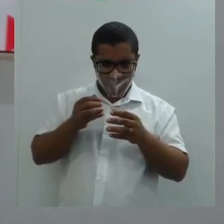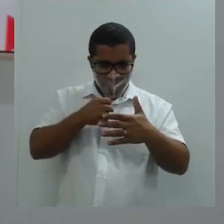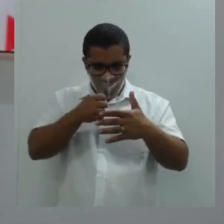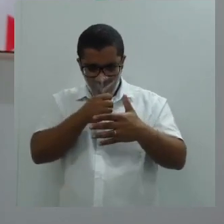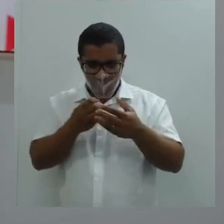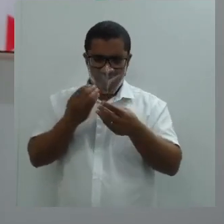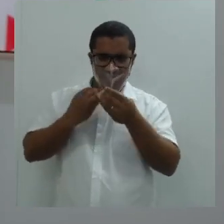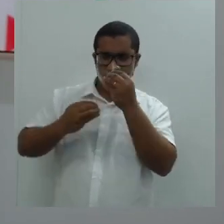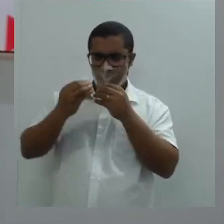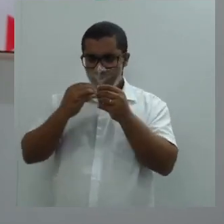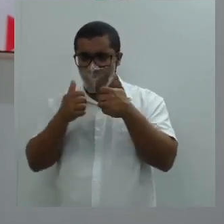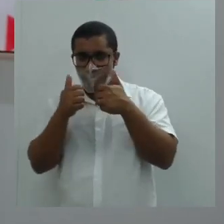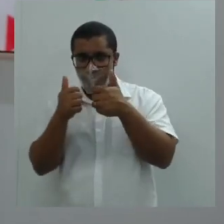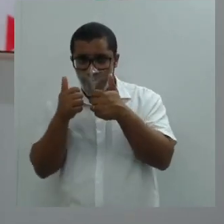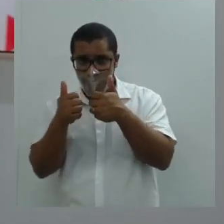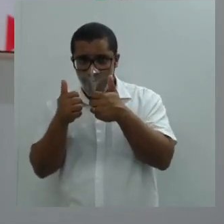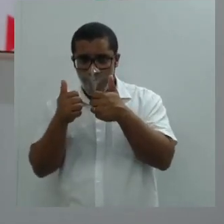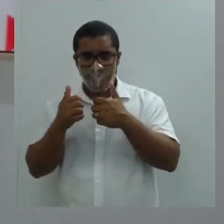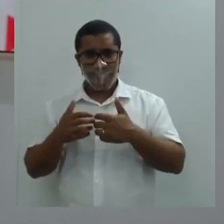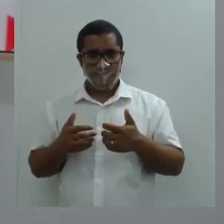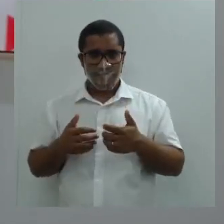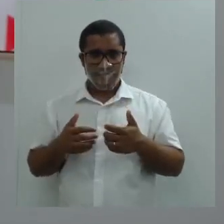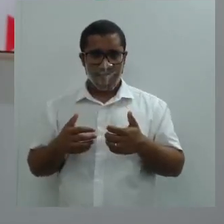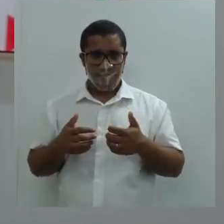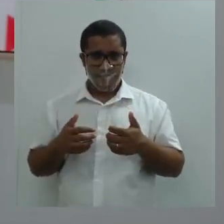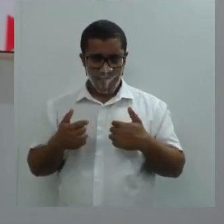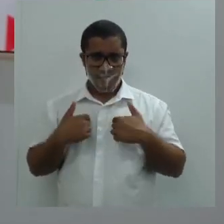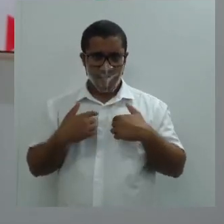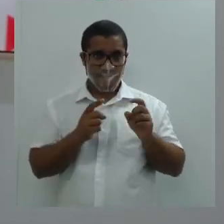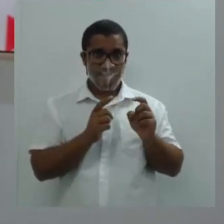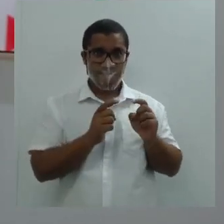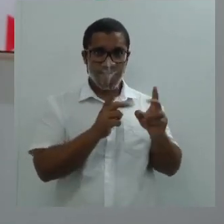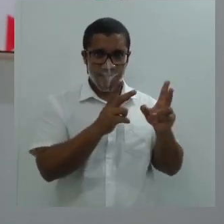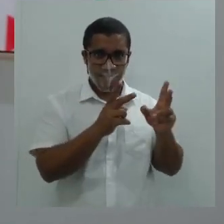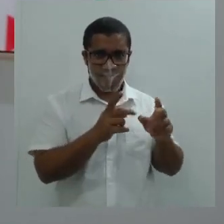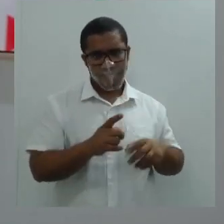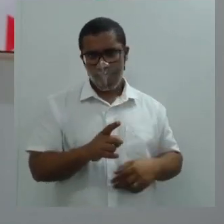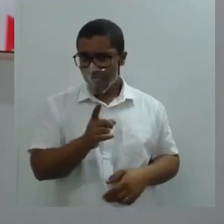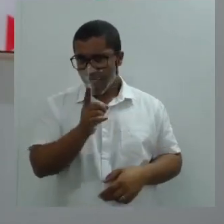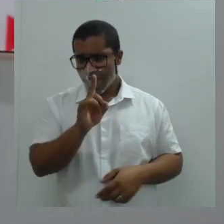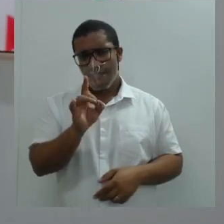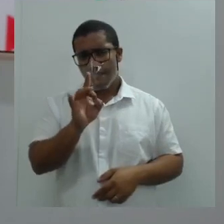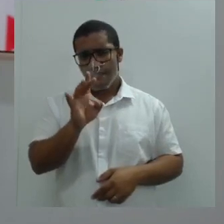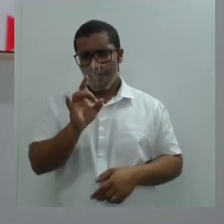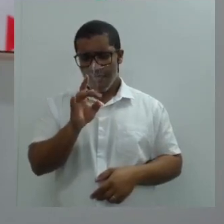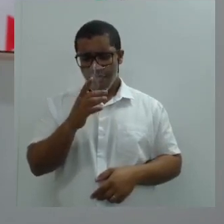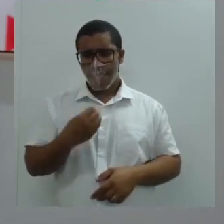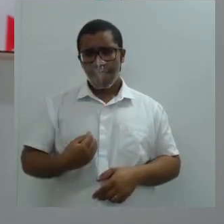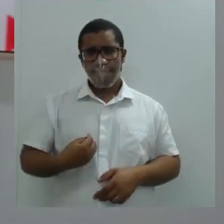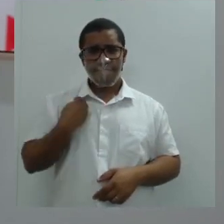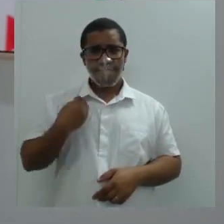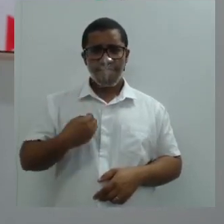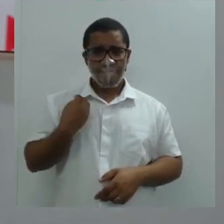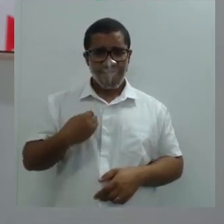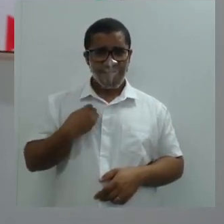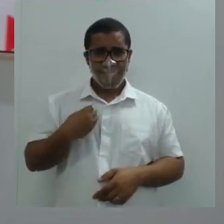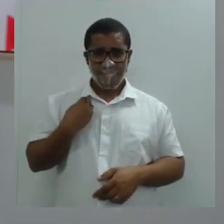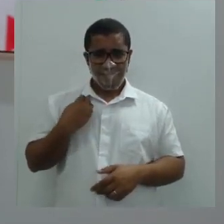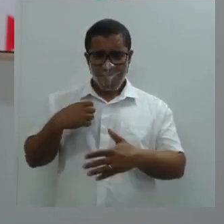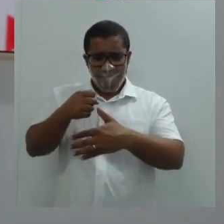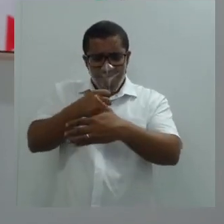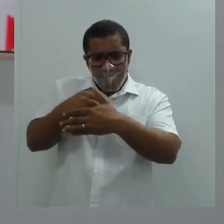tá certo? Então eu não usei para comercializar, não. Eu apenas usei para me sustentar,